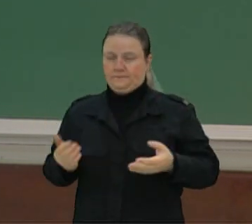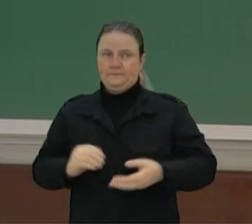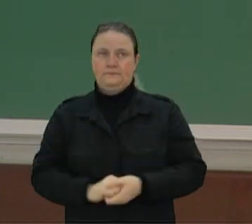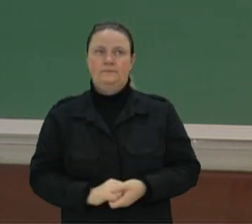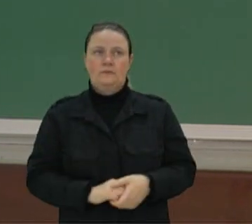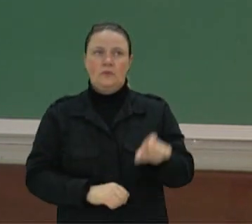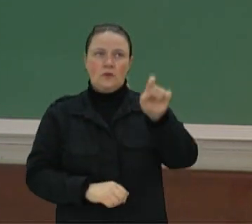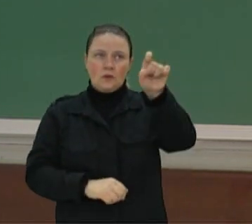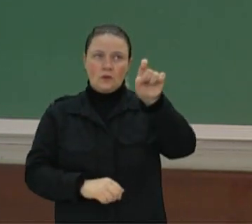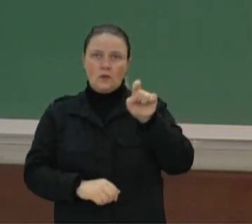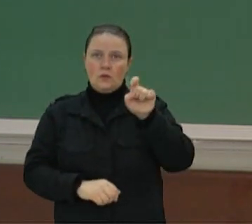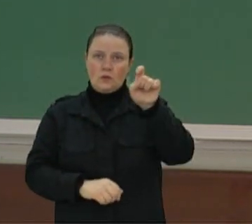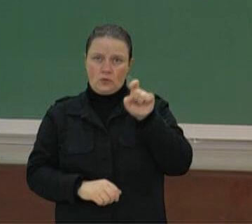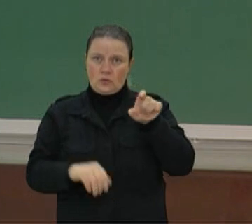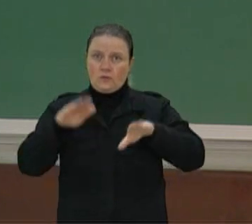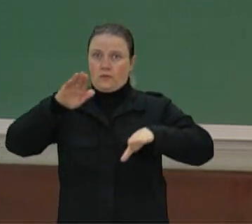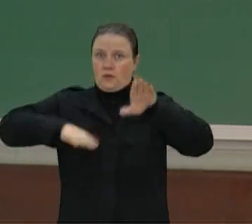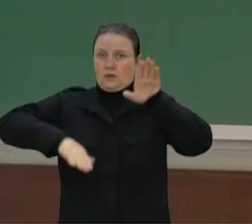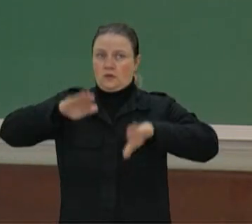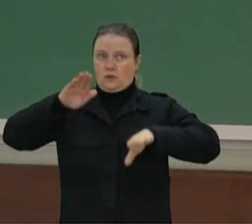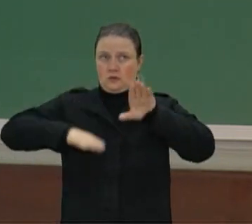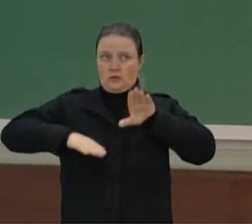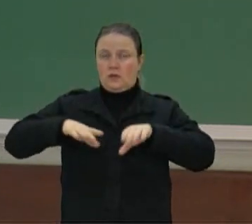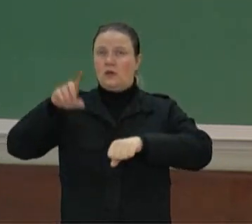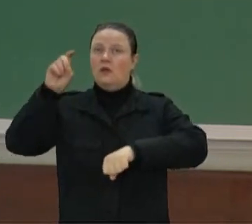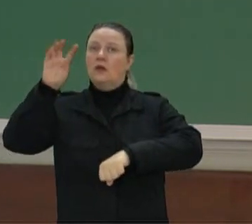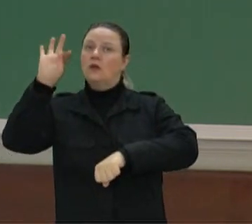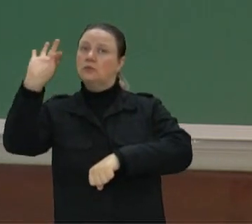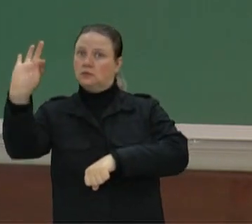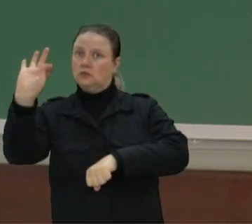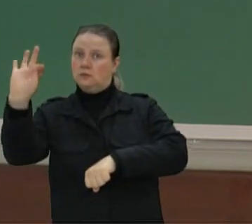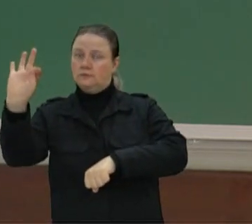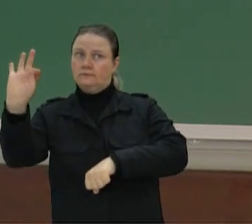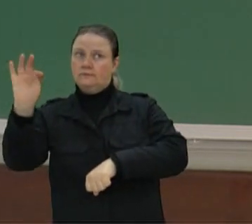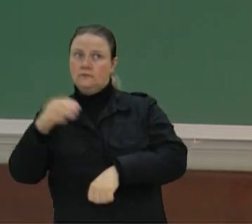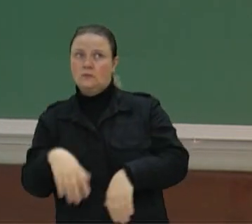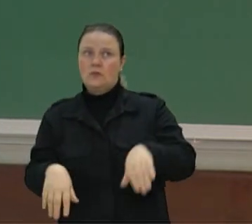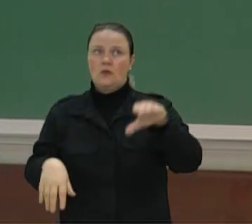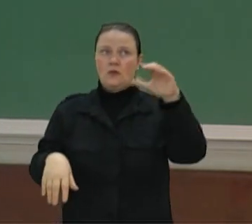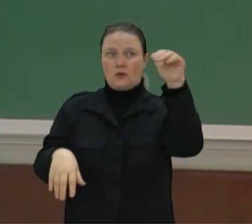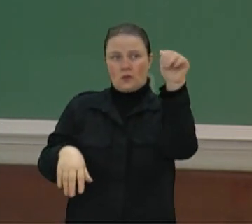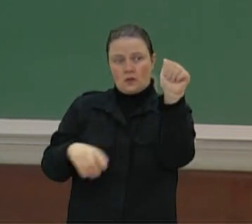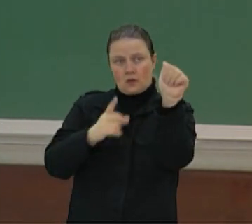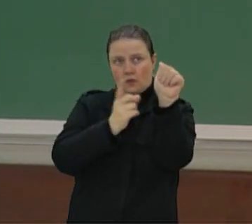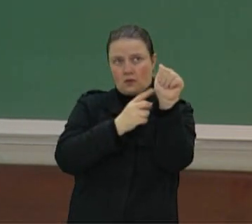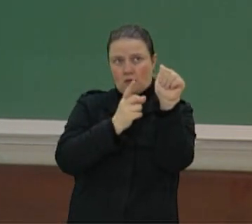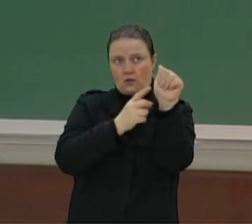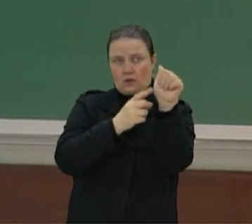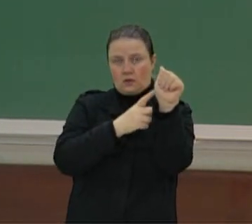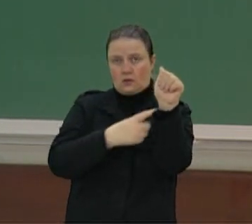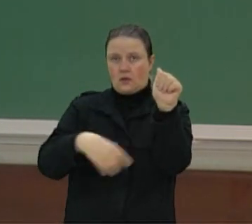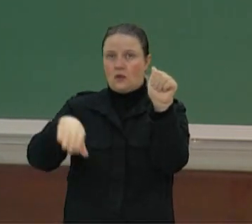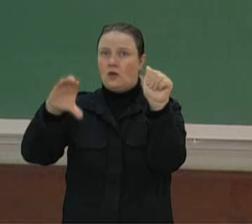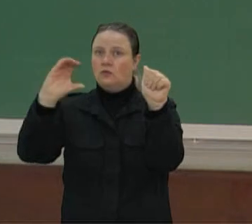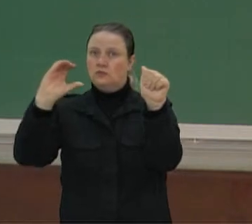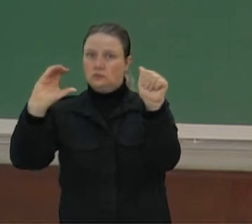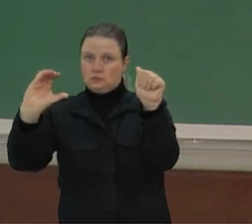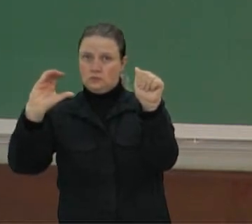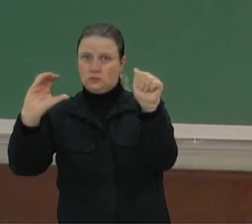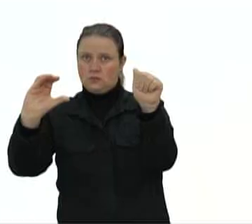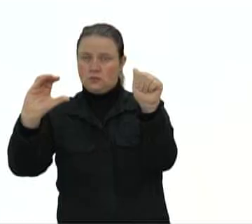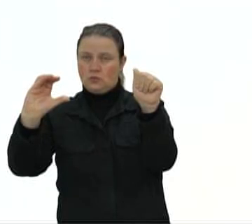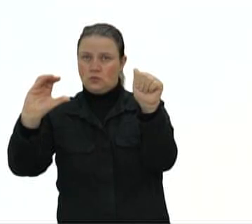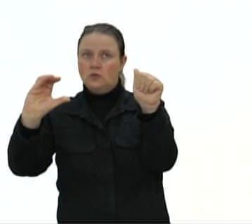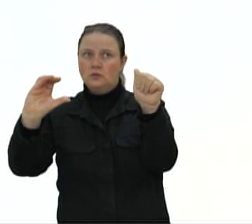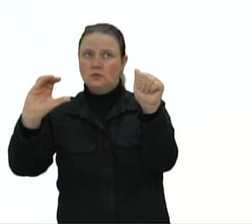O x, que é a nossa variável, é o tempo, certo? O coeficiente angular é o produto